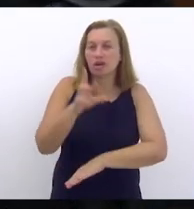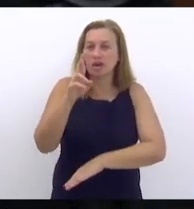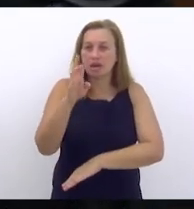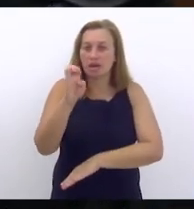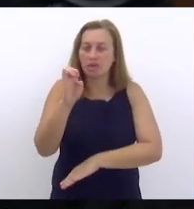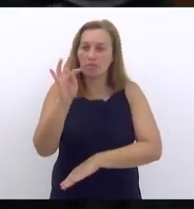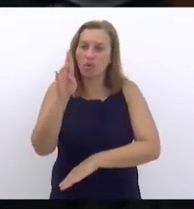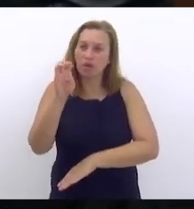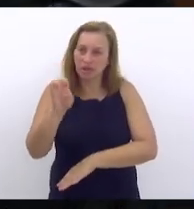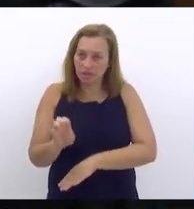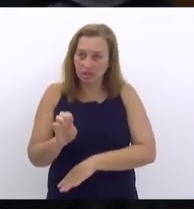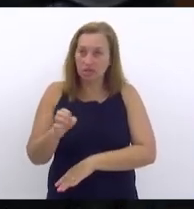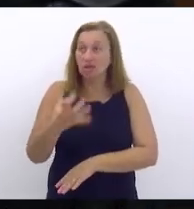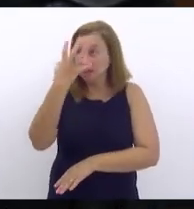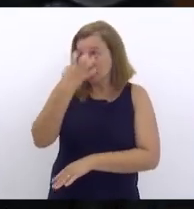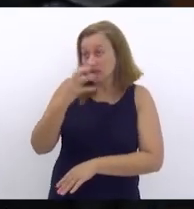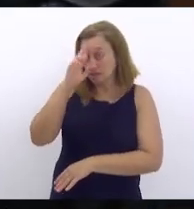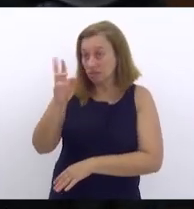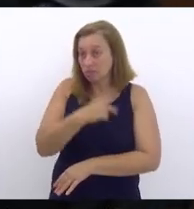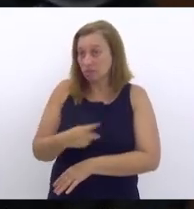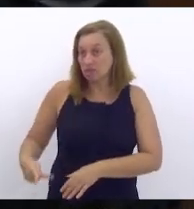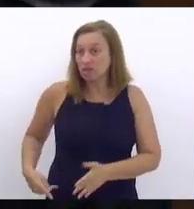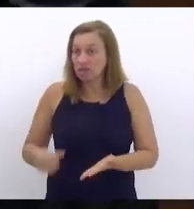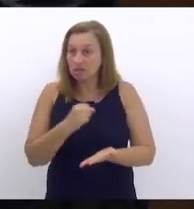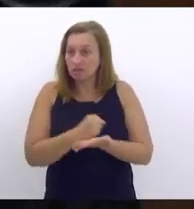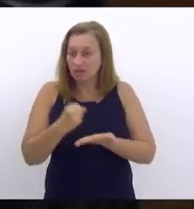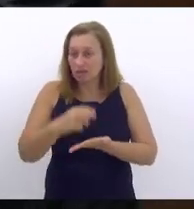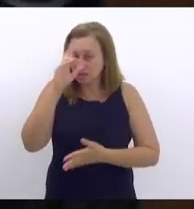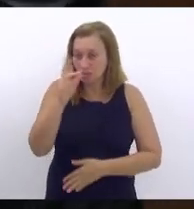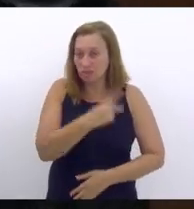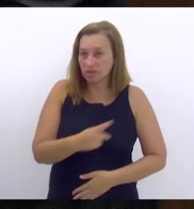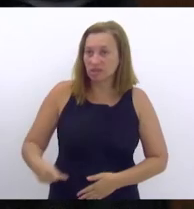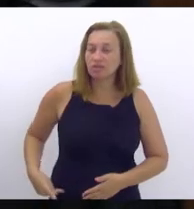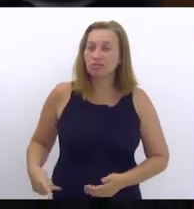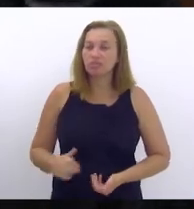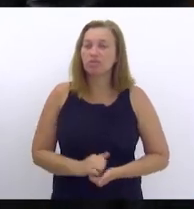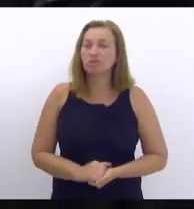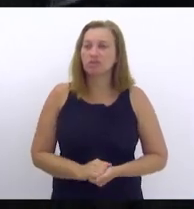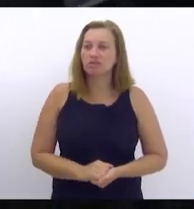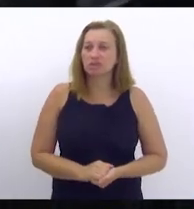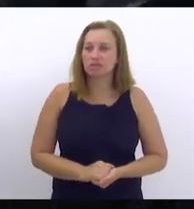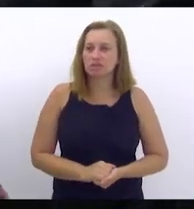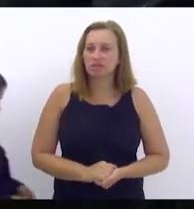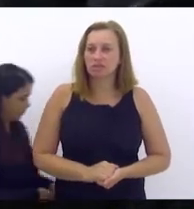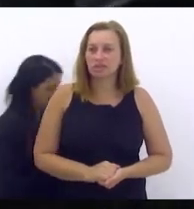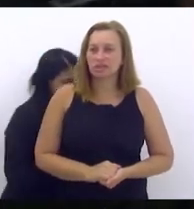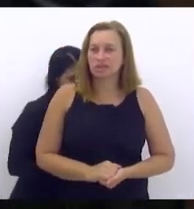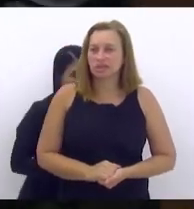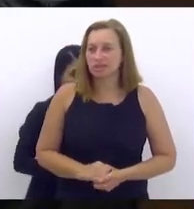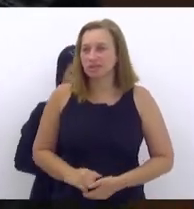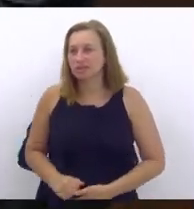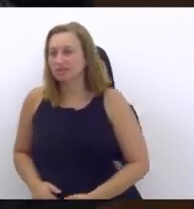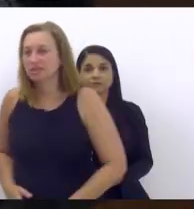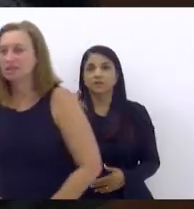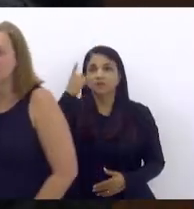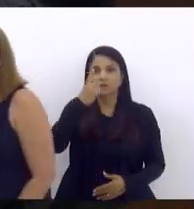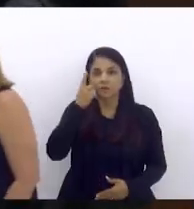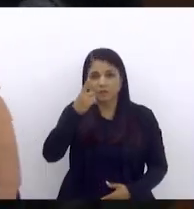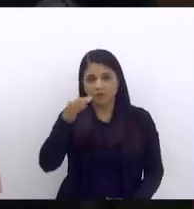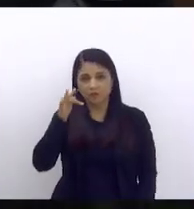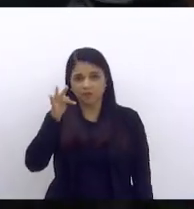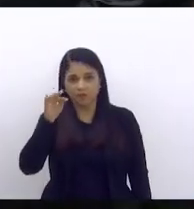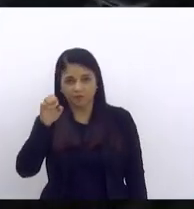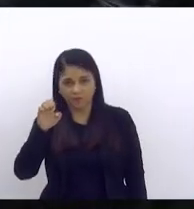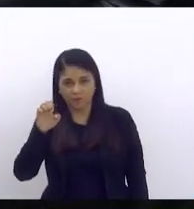Presidente, preste atenção, presidente, é muito sério. Esse contrato, presidente, fala... Deputado Felipe Pobel, que o vosso discurso está